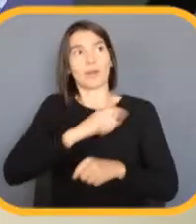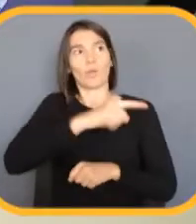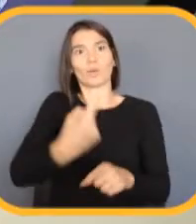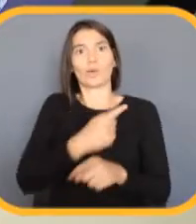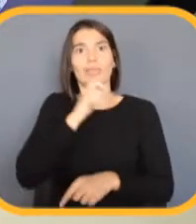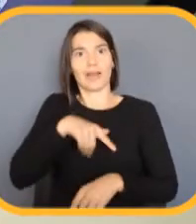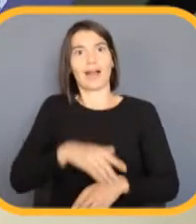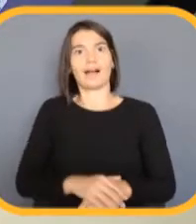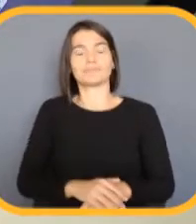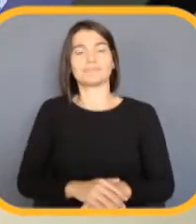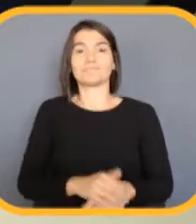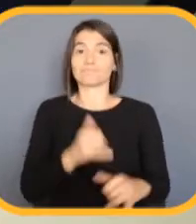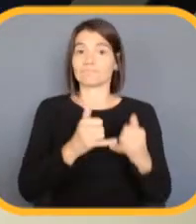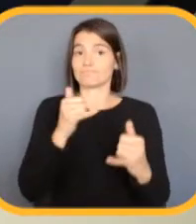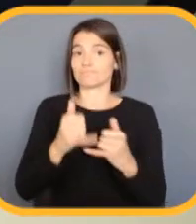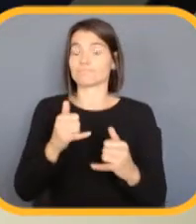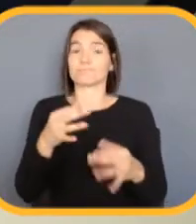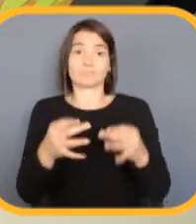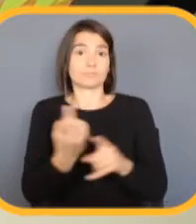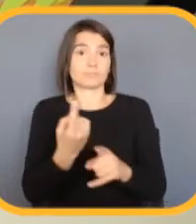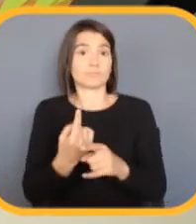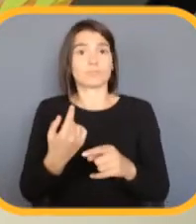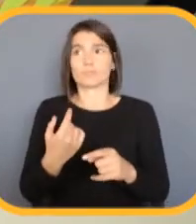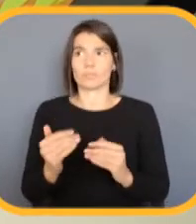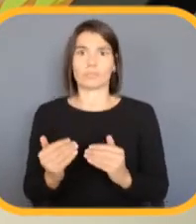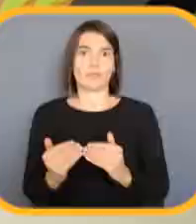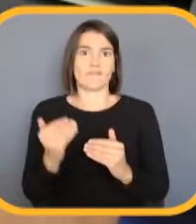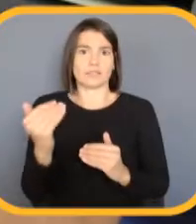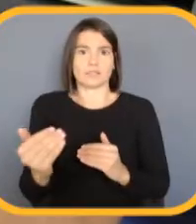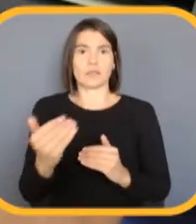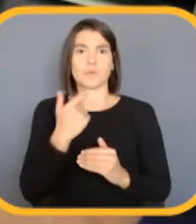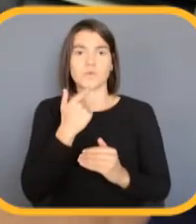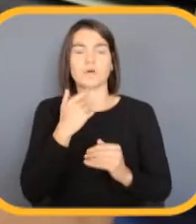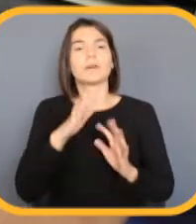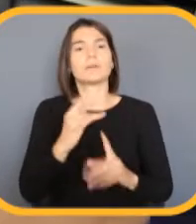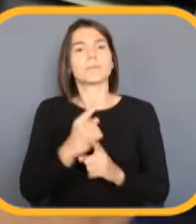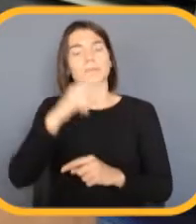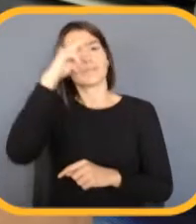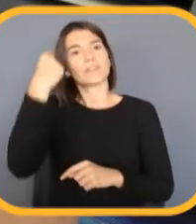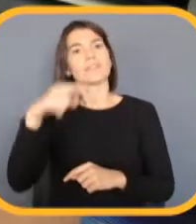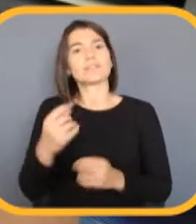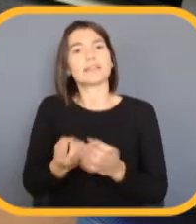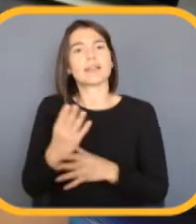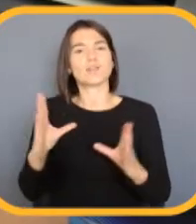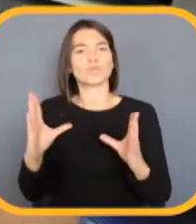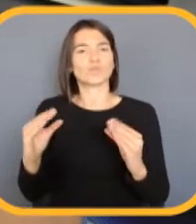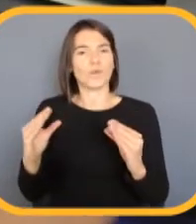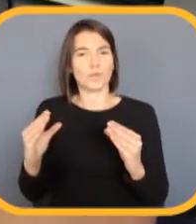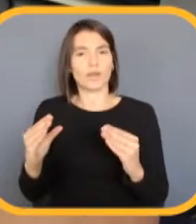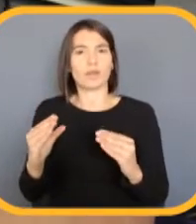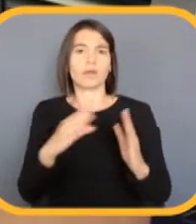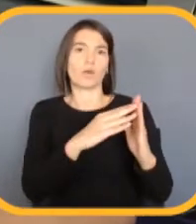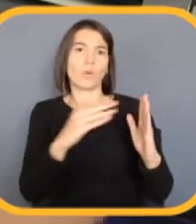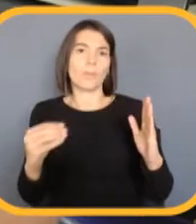outras coisas. Apesar de a automação ser um processo cada vez mais avançado, continua a ser difícil desenvolver softwares que